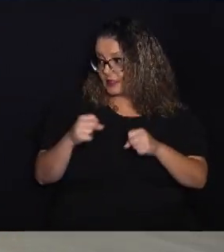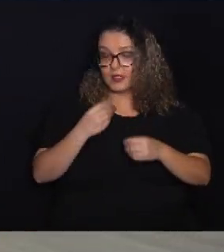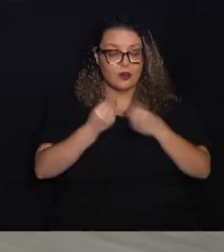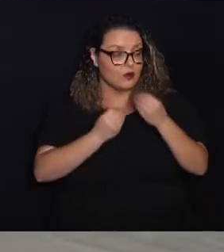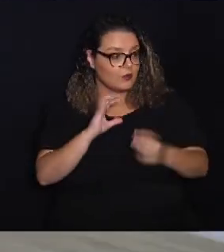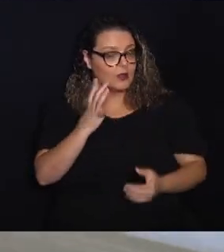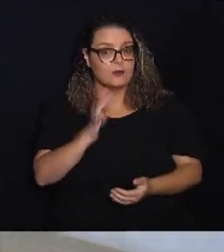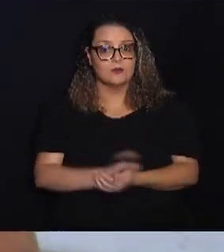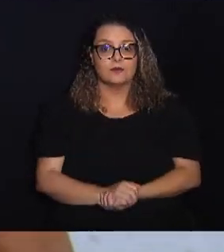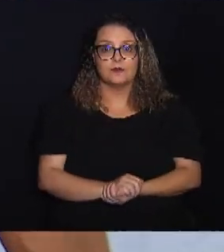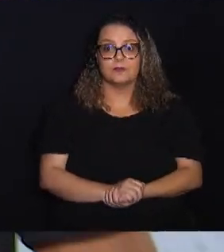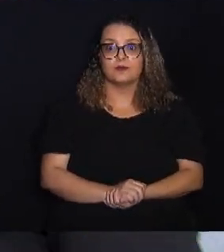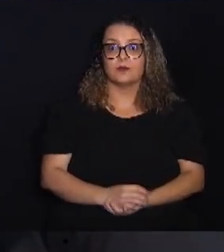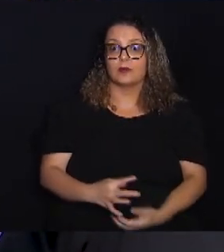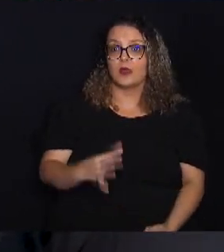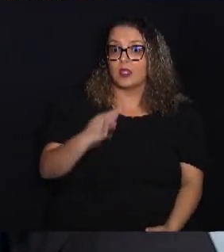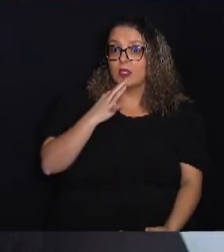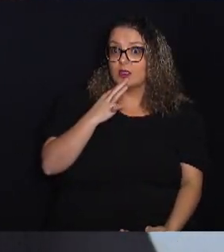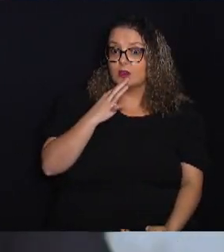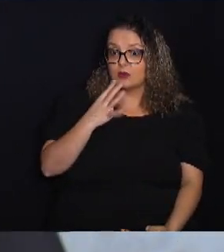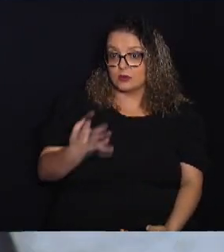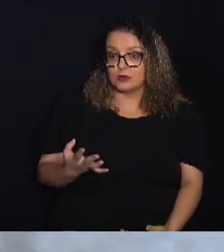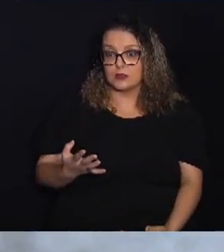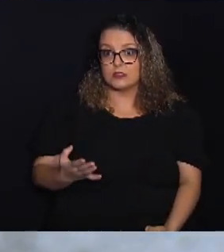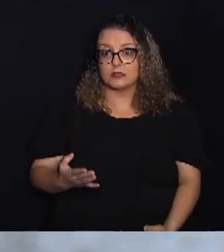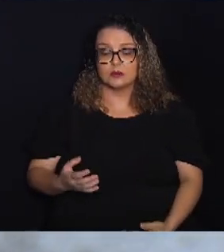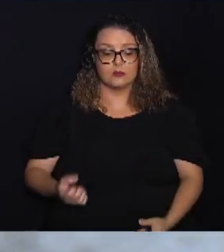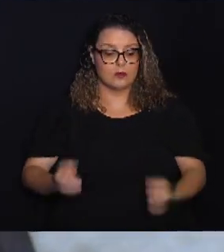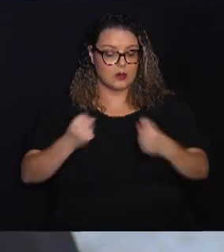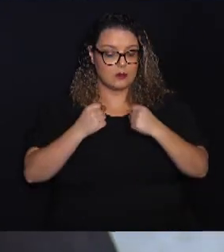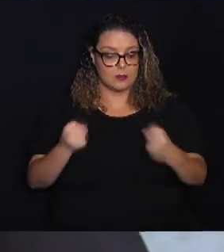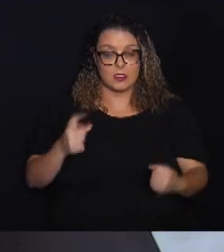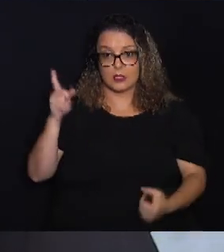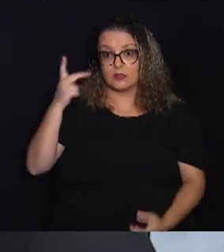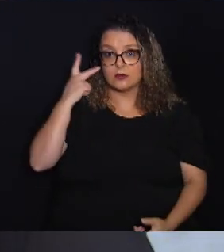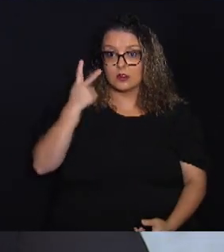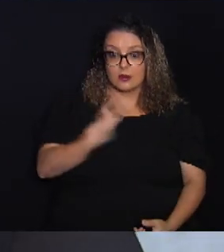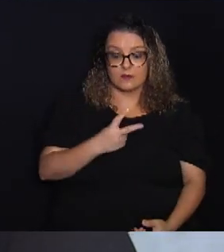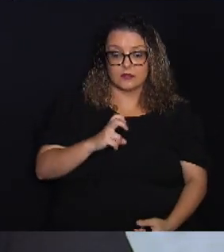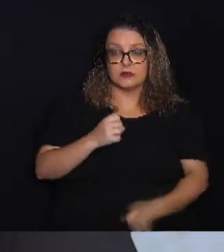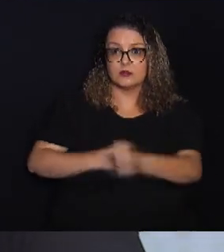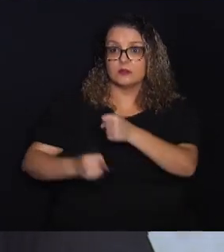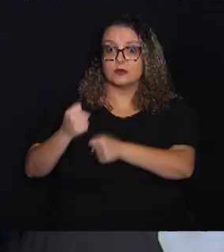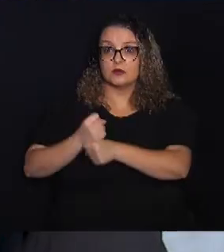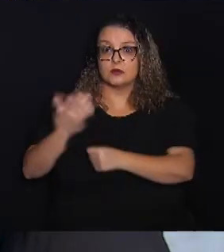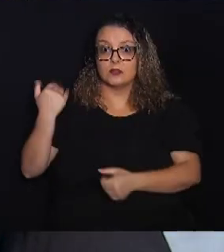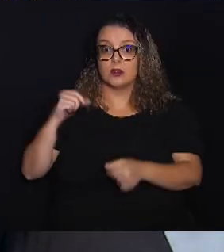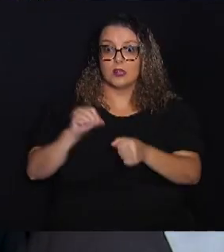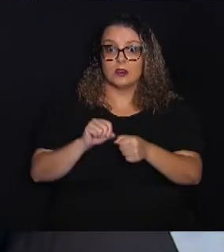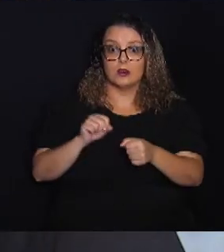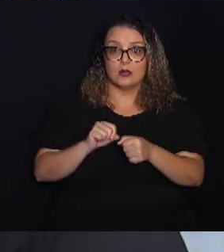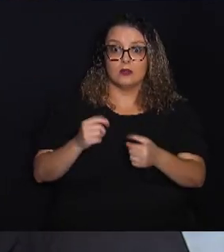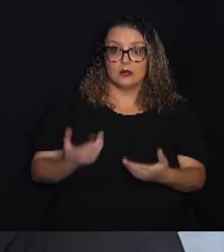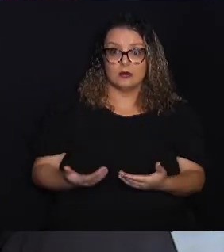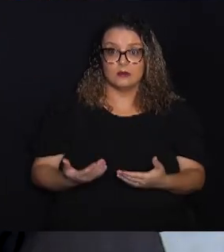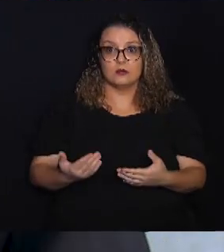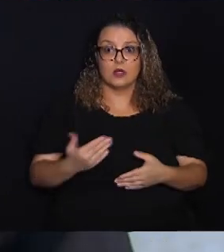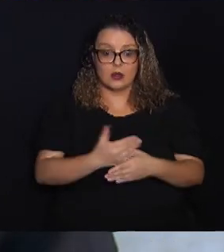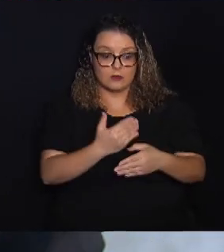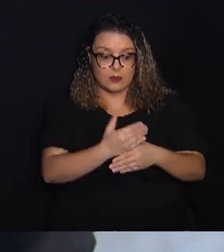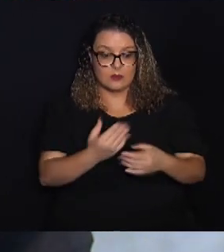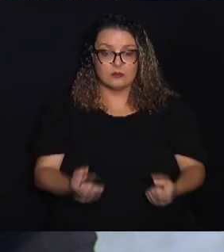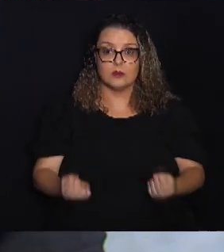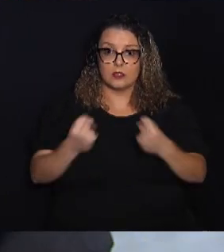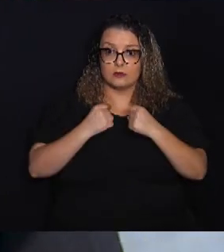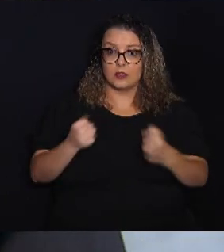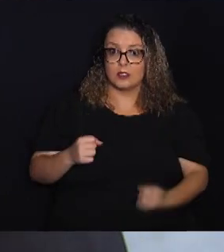mesmo? É isso mesmo. Como que foi? Eu conheci squash numa academia em São Paulo há 25 anos atrás. Eu estava fazendo